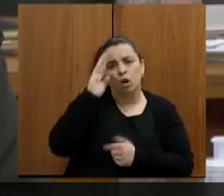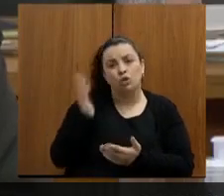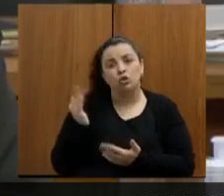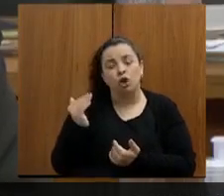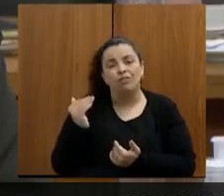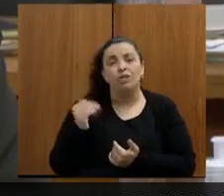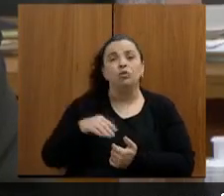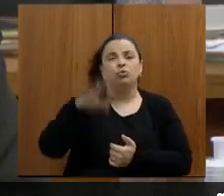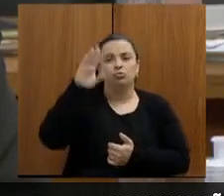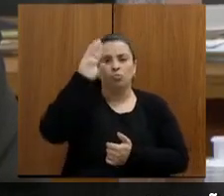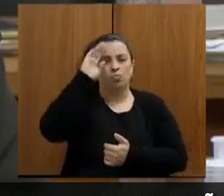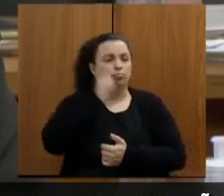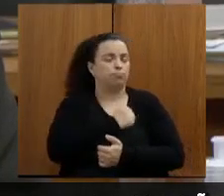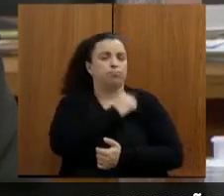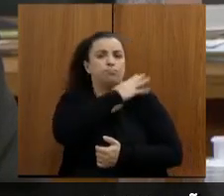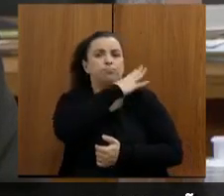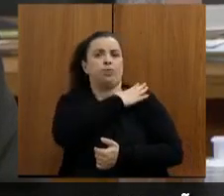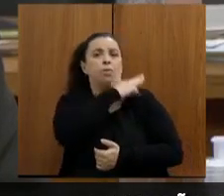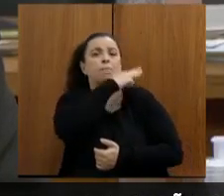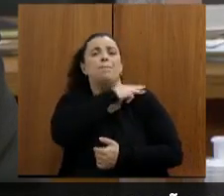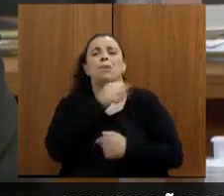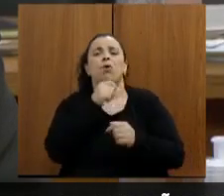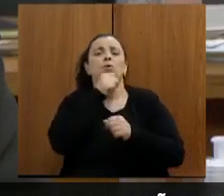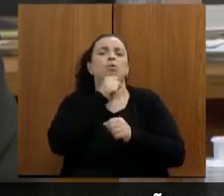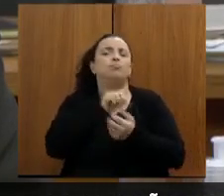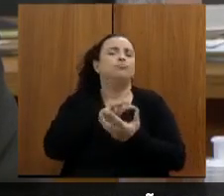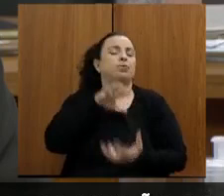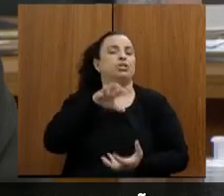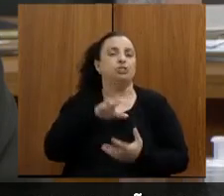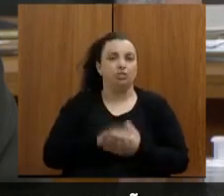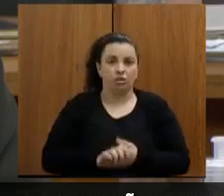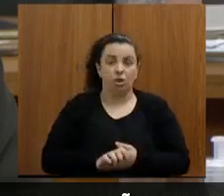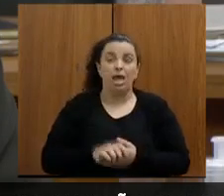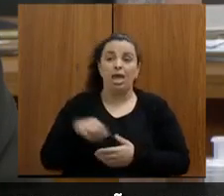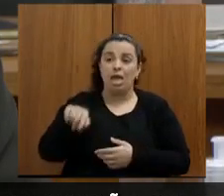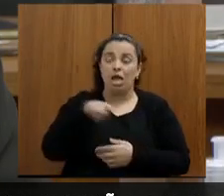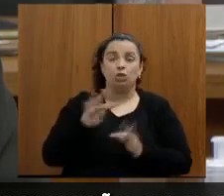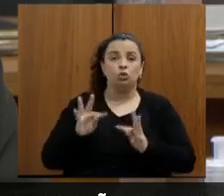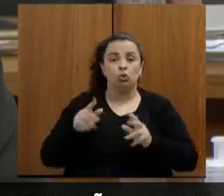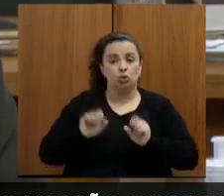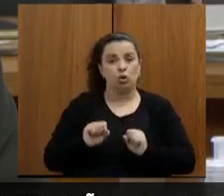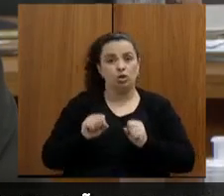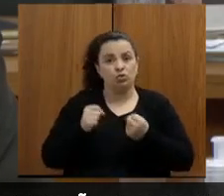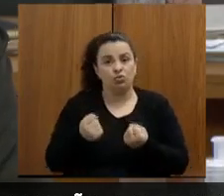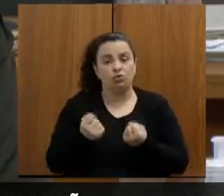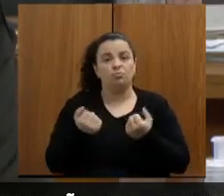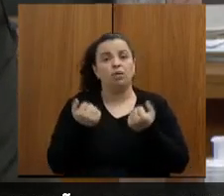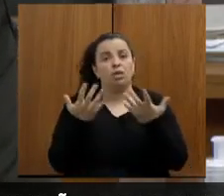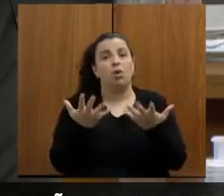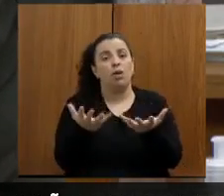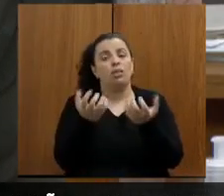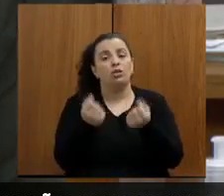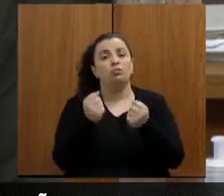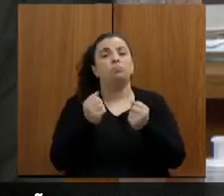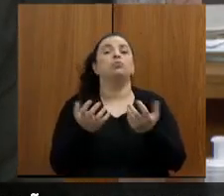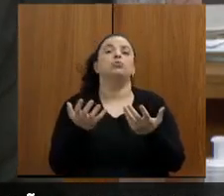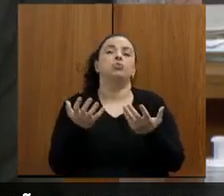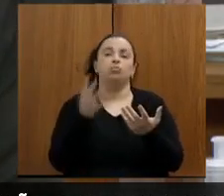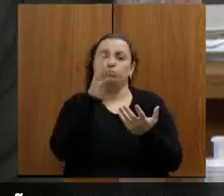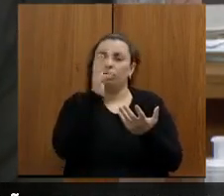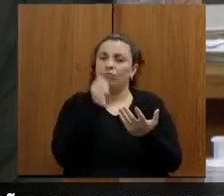tem levado o atendimento da Corporação a mais mineiros têm levado o atendimento de qualidade estamos ampliando